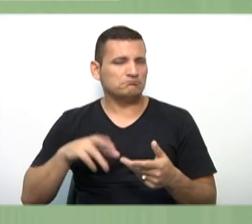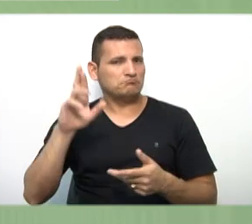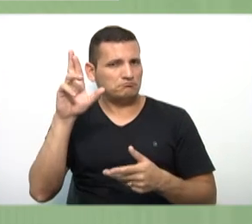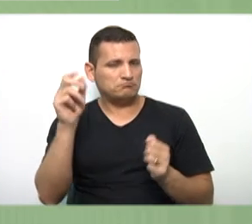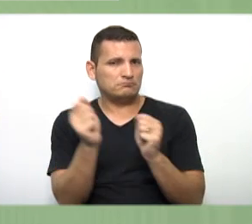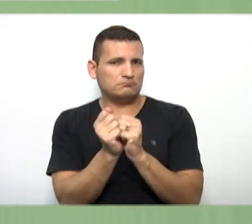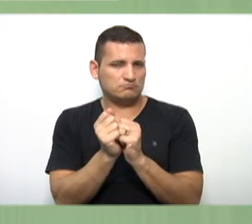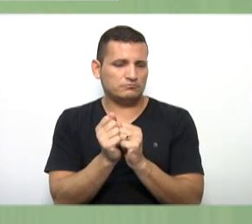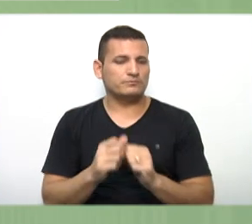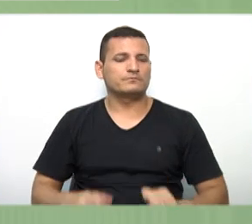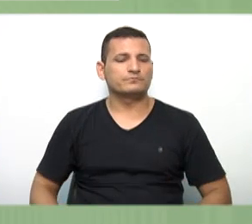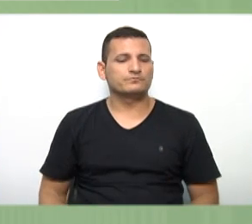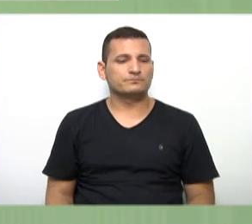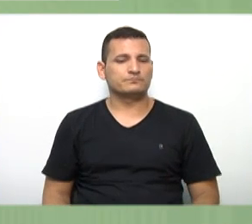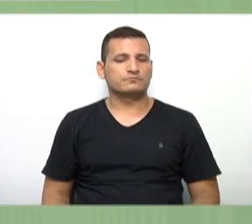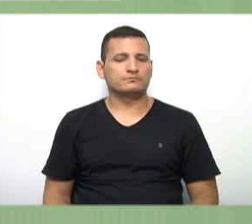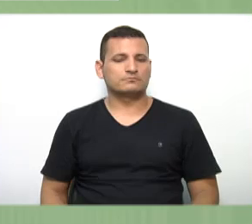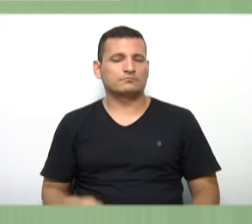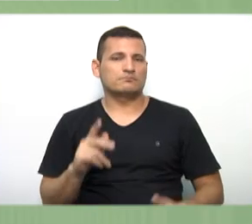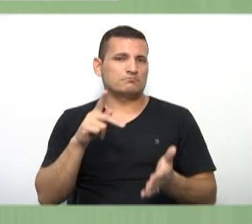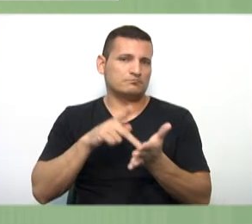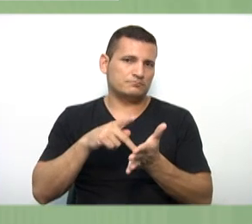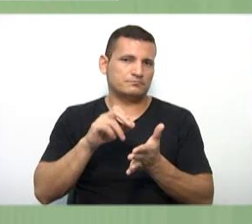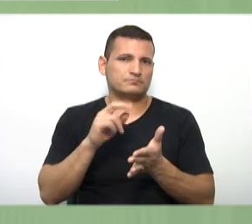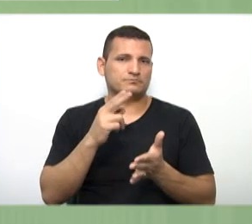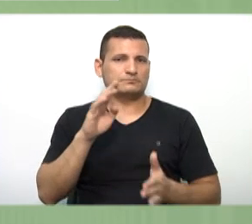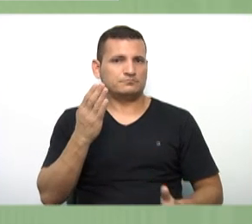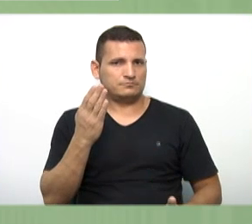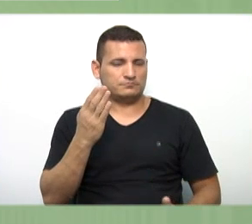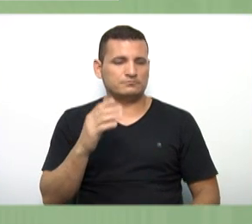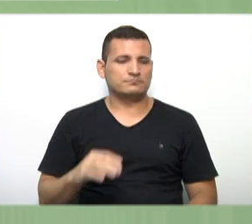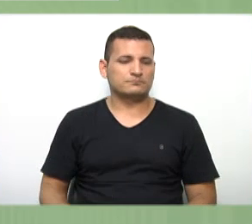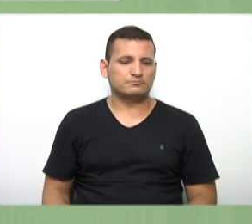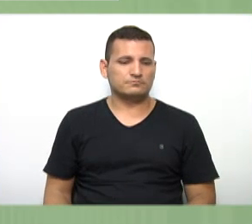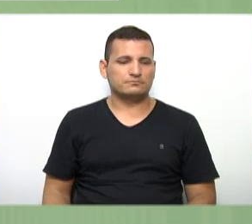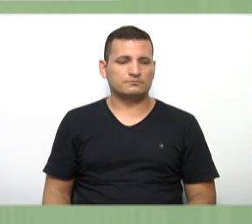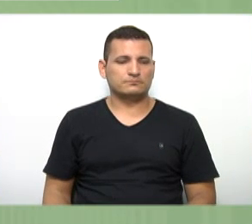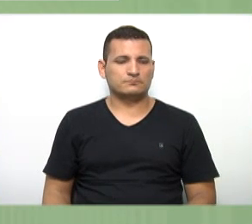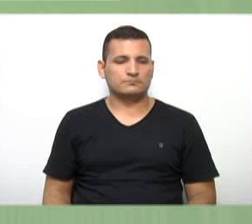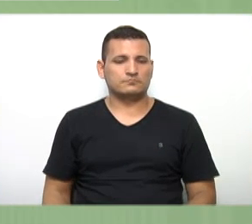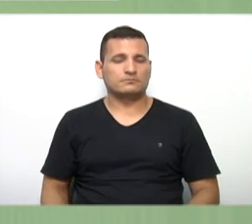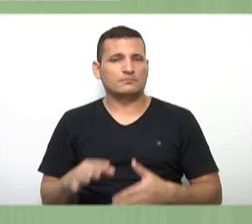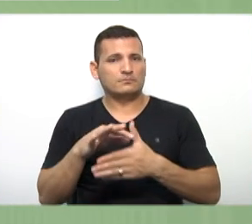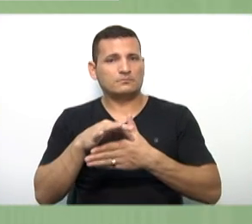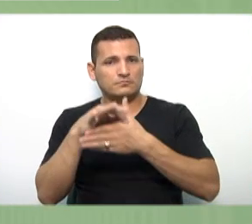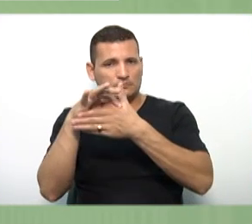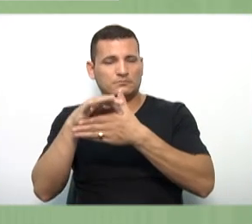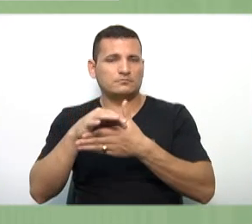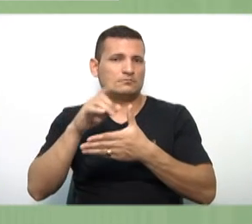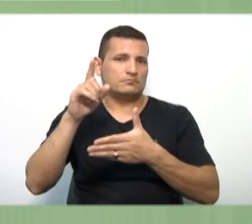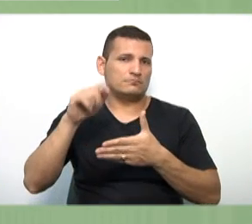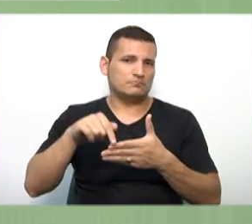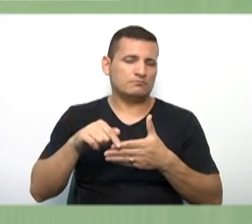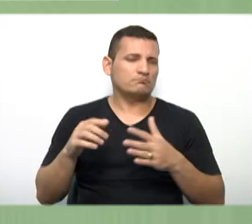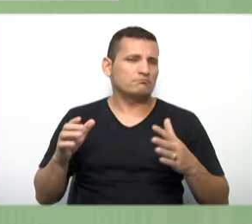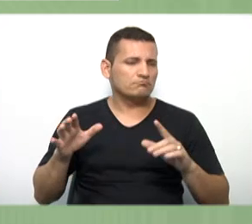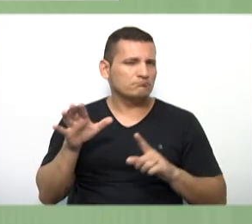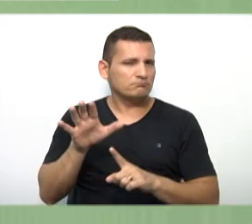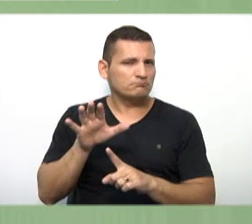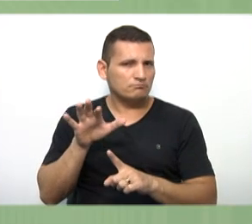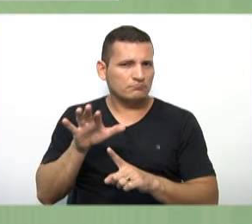das decisões? Verdadeiro ou falso essa afirmativa? O líder é aquele que incentiva